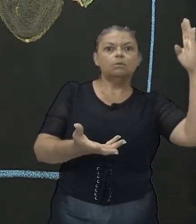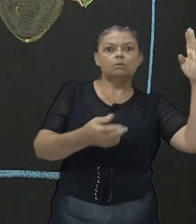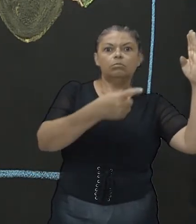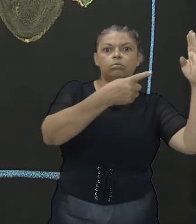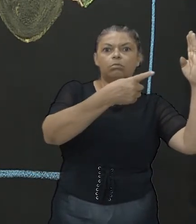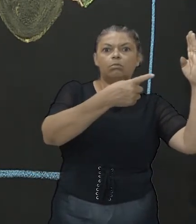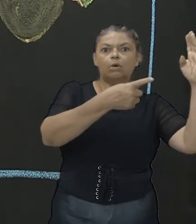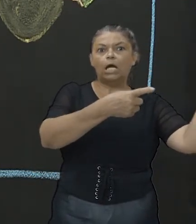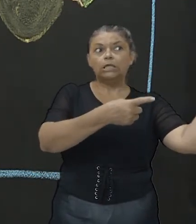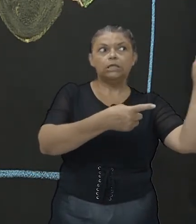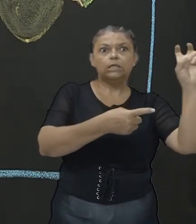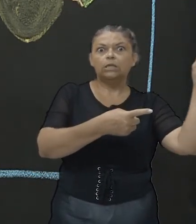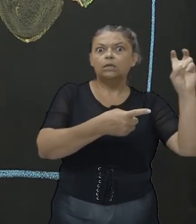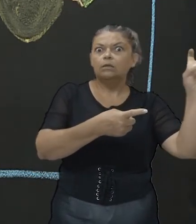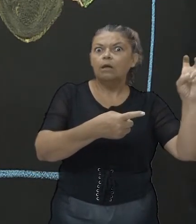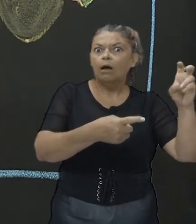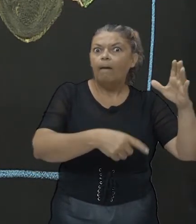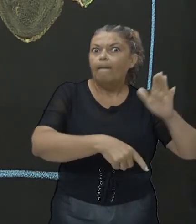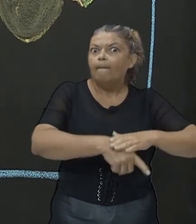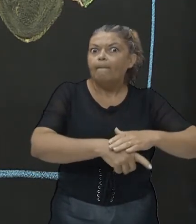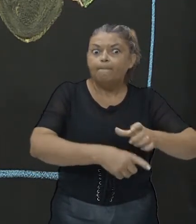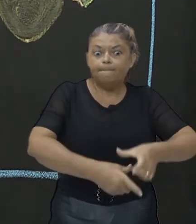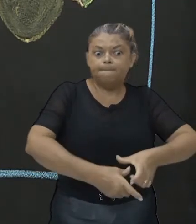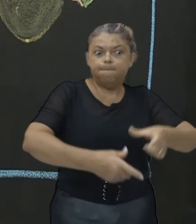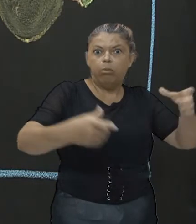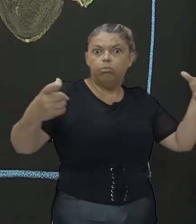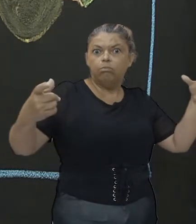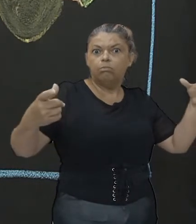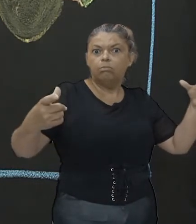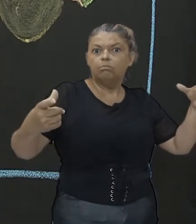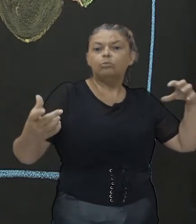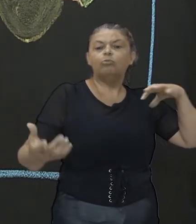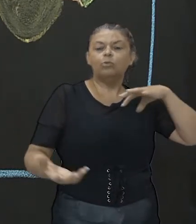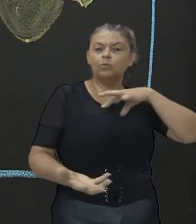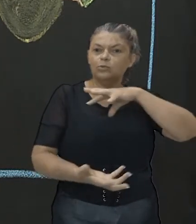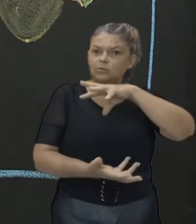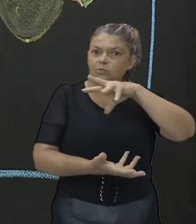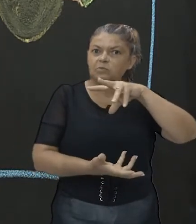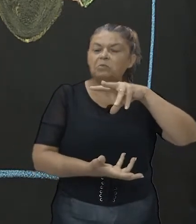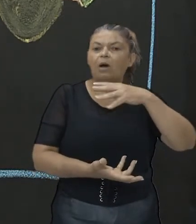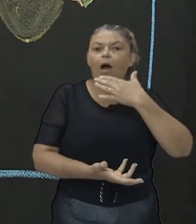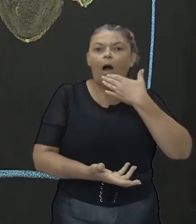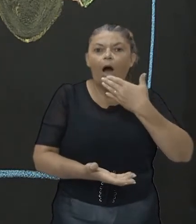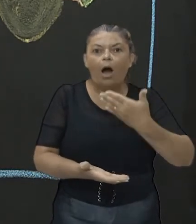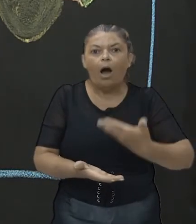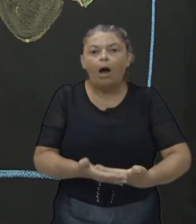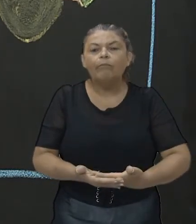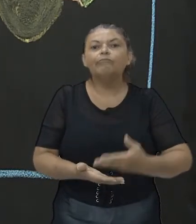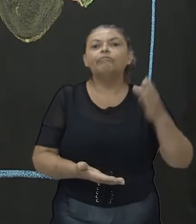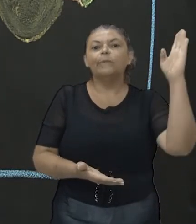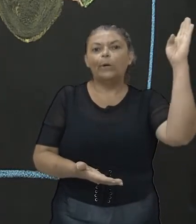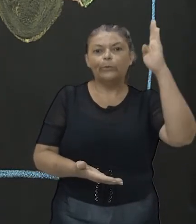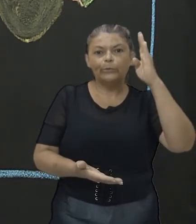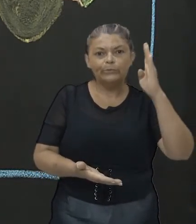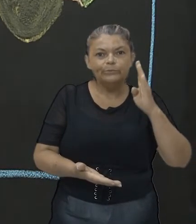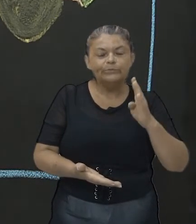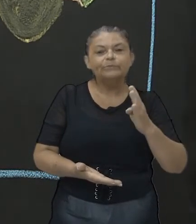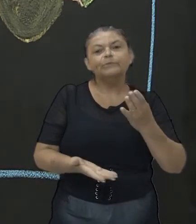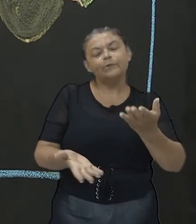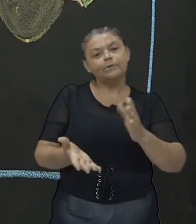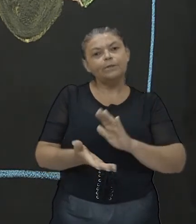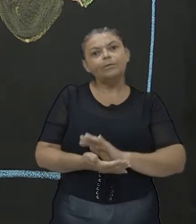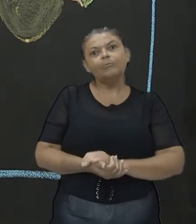maior população. E a partir do ano de 2018, o Brasil já perde uma posição aí no ranking da